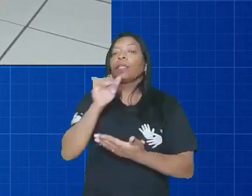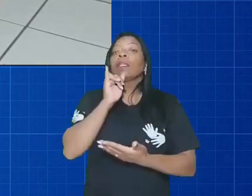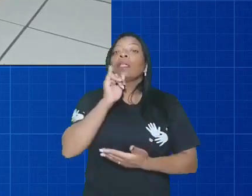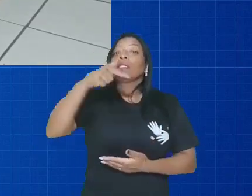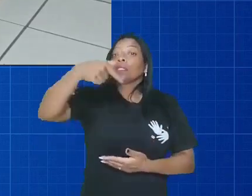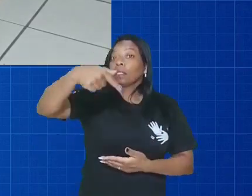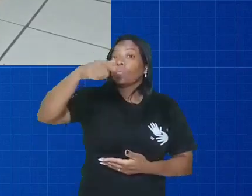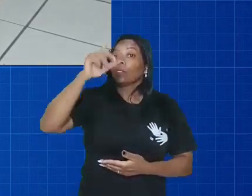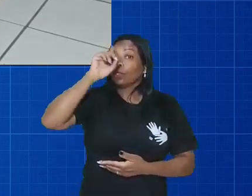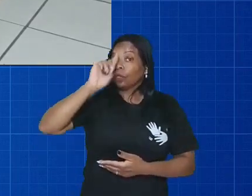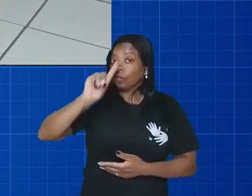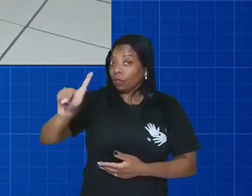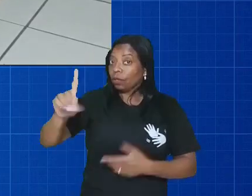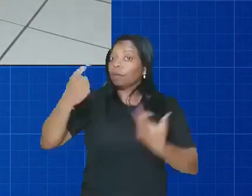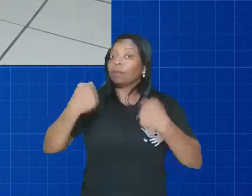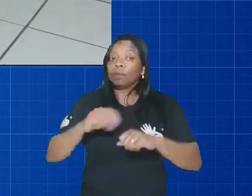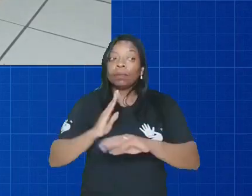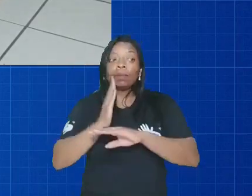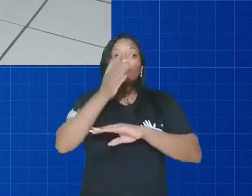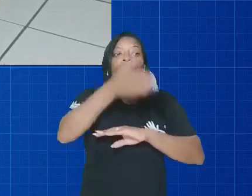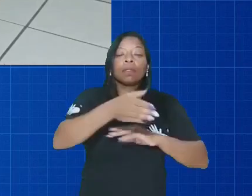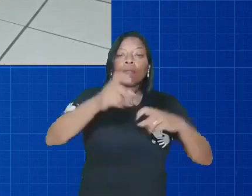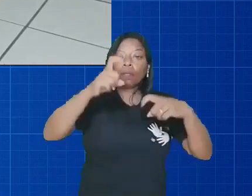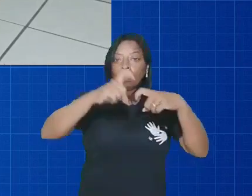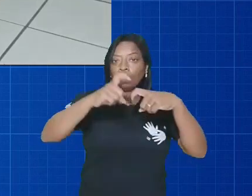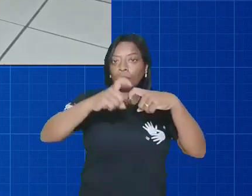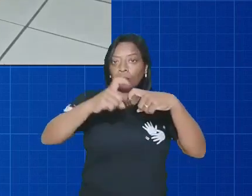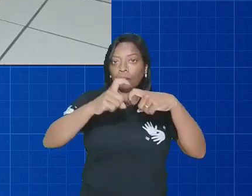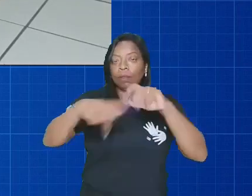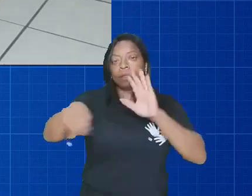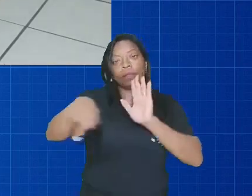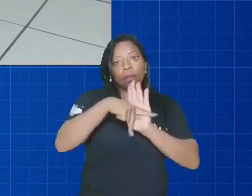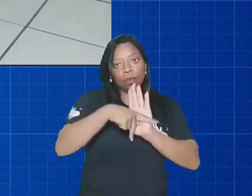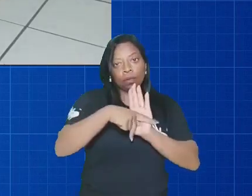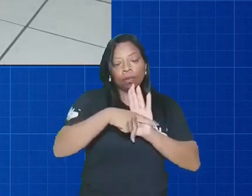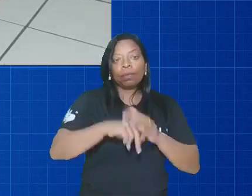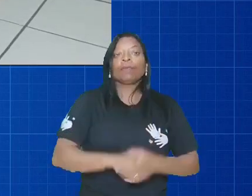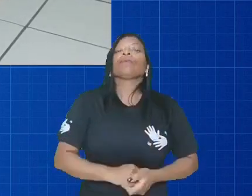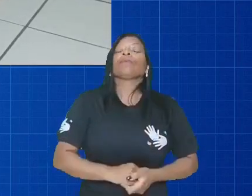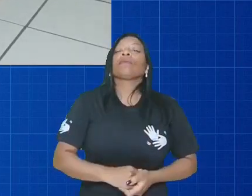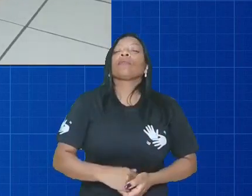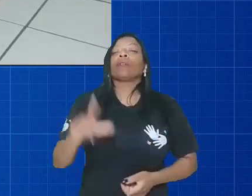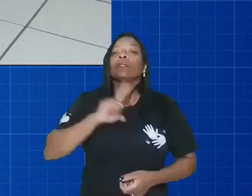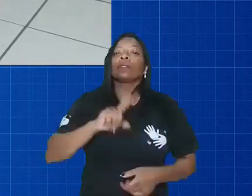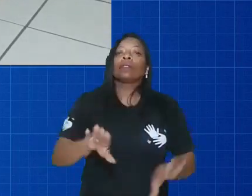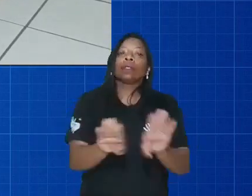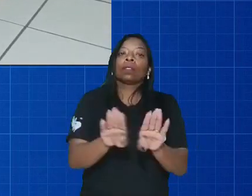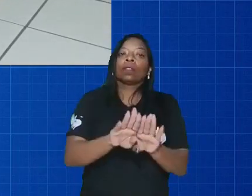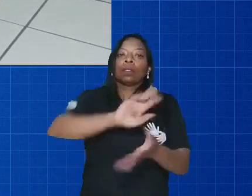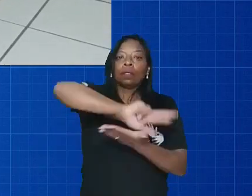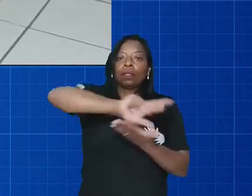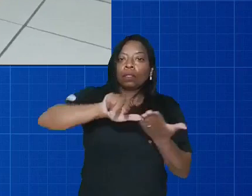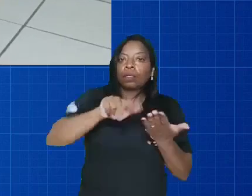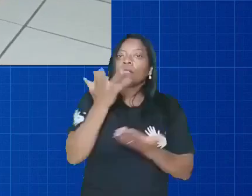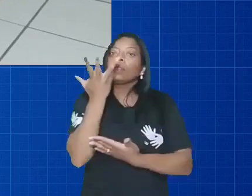dias de vida, ela precisa ter uma consulta com um profissional de nível superior, né? Então, as demais crianças que fazem uso da rede particular, né, quando